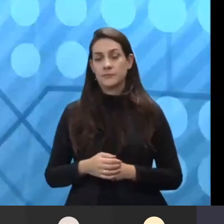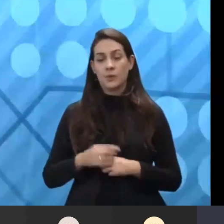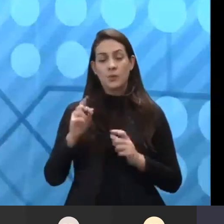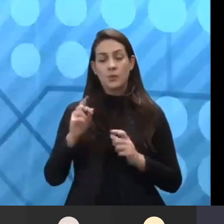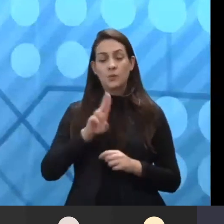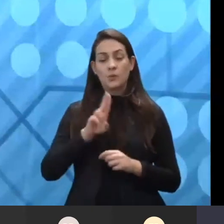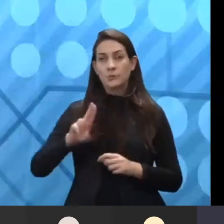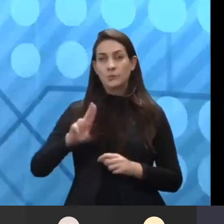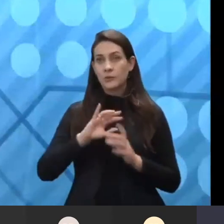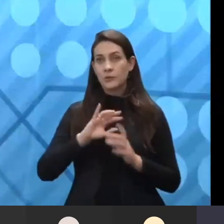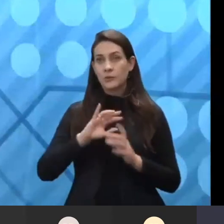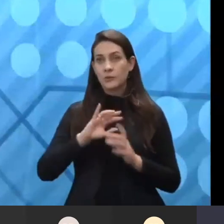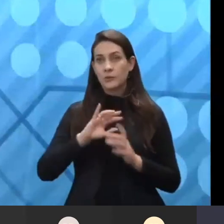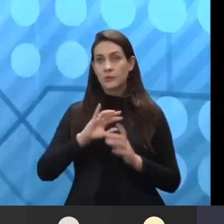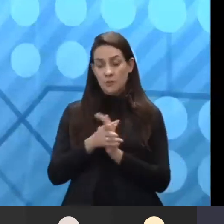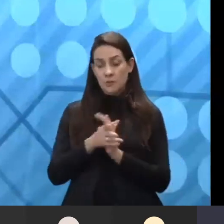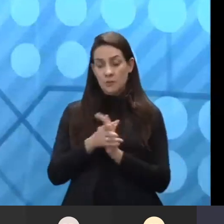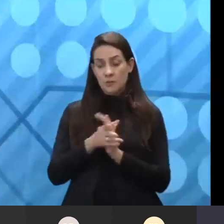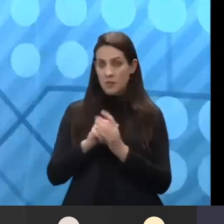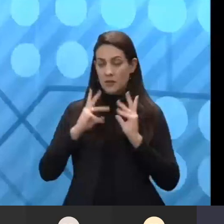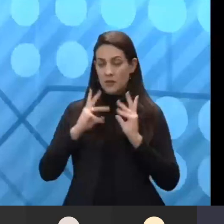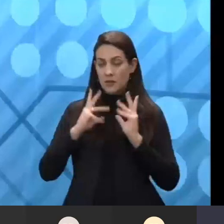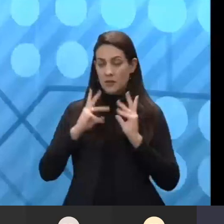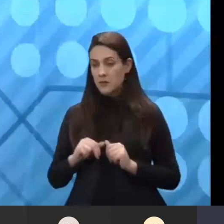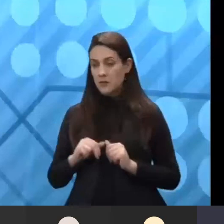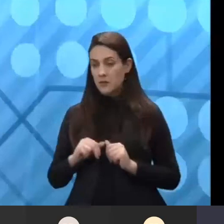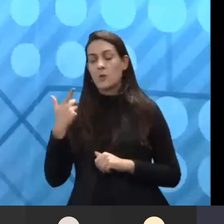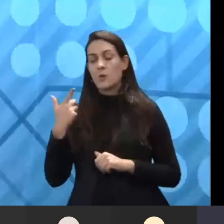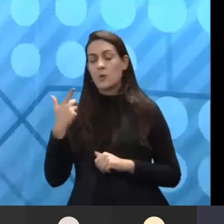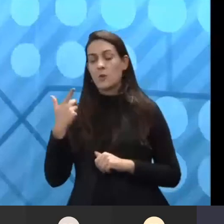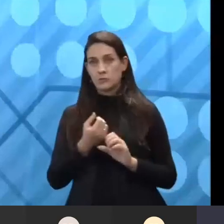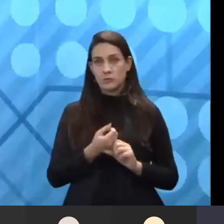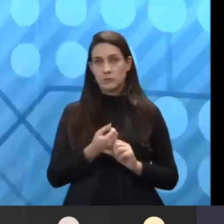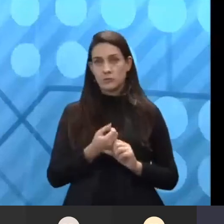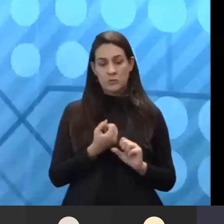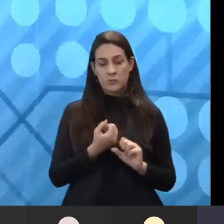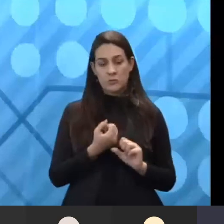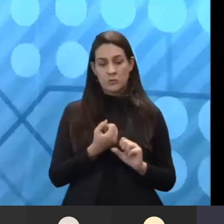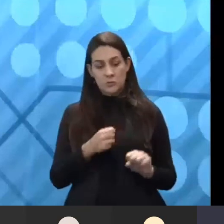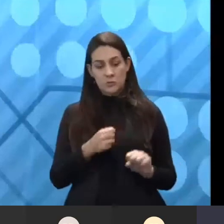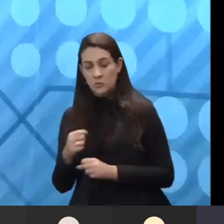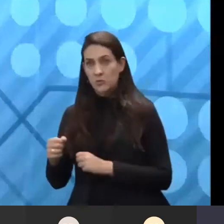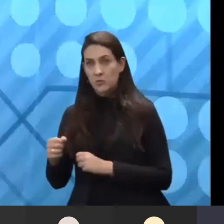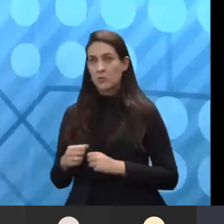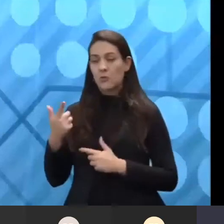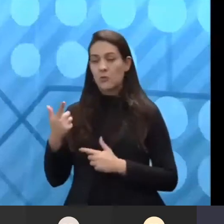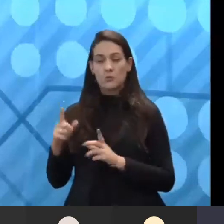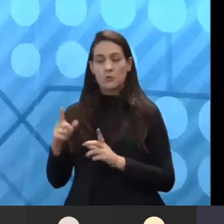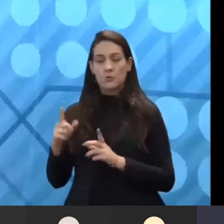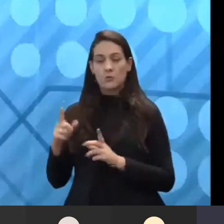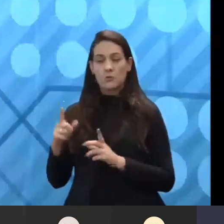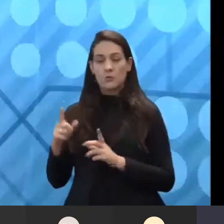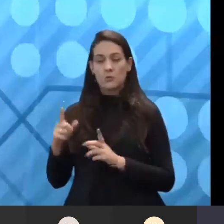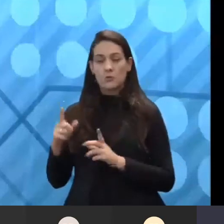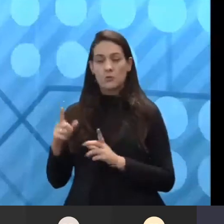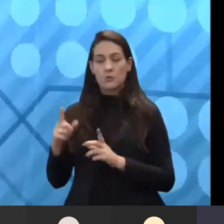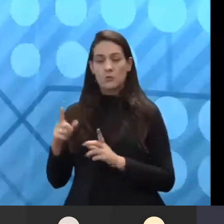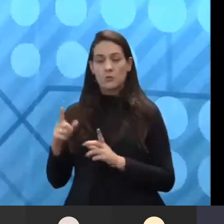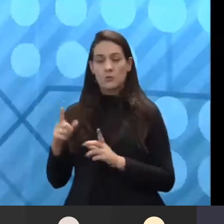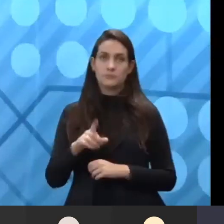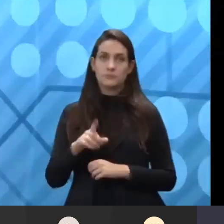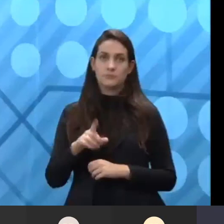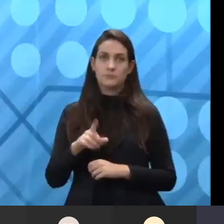ser utilizado na higienização das mãos, ou até mesmo na limpeza dos hospitais e nos ambientes de saúde de uma maneira